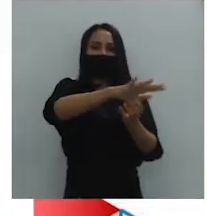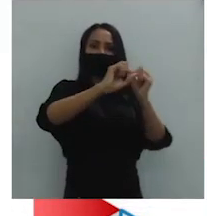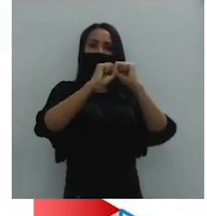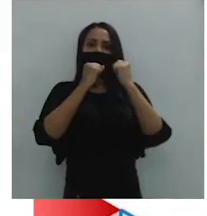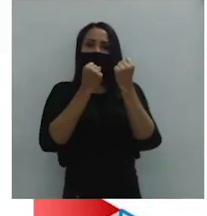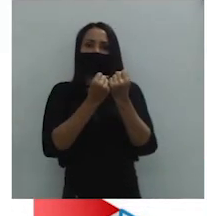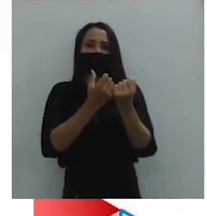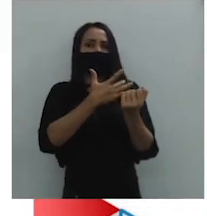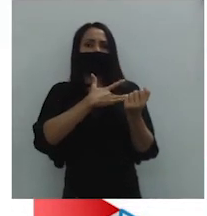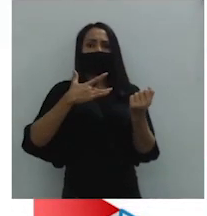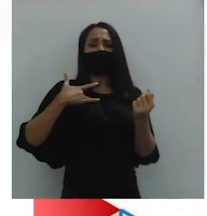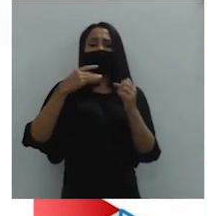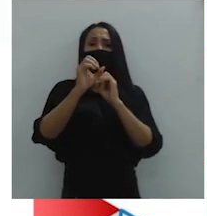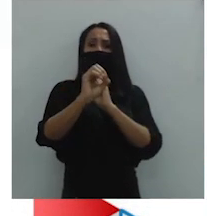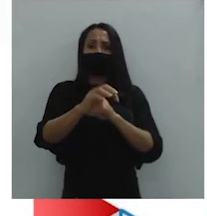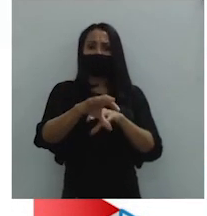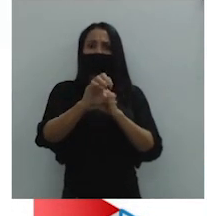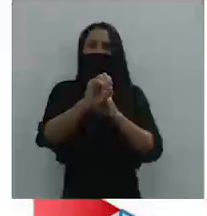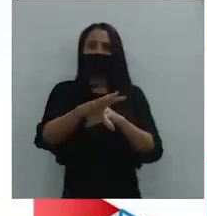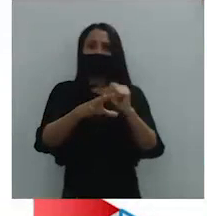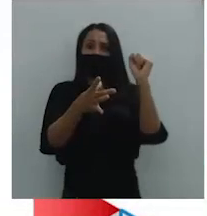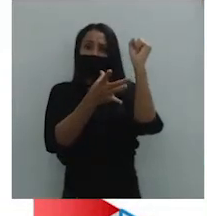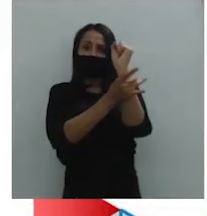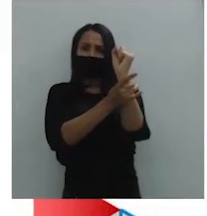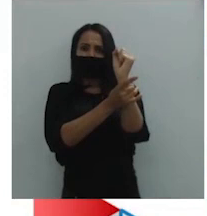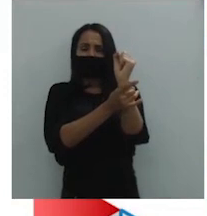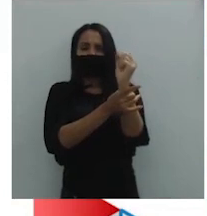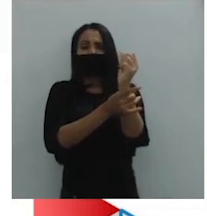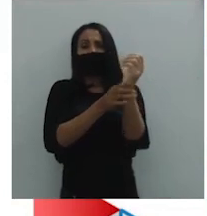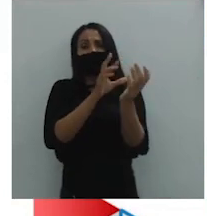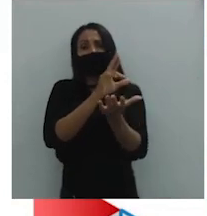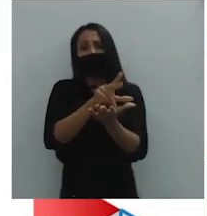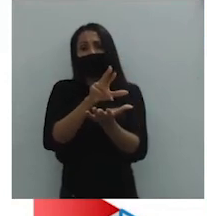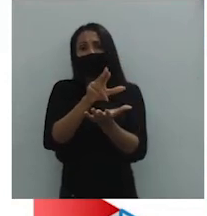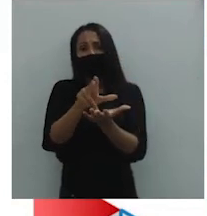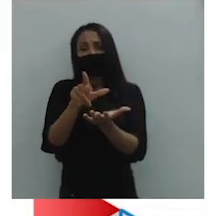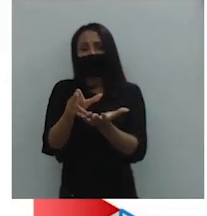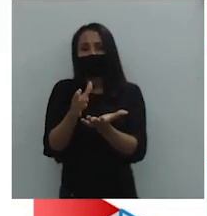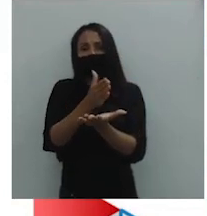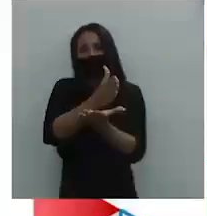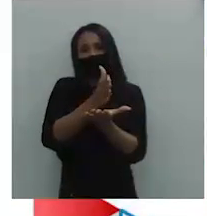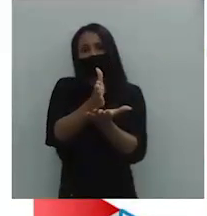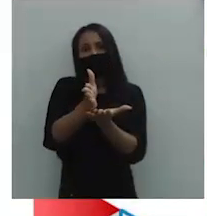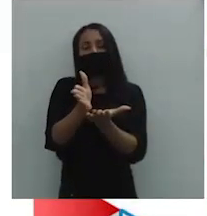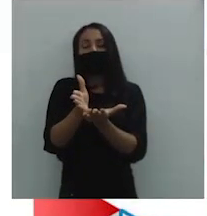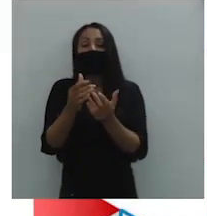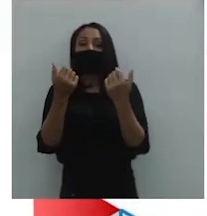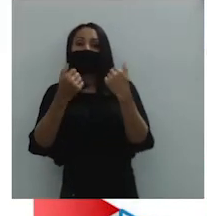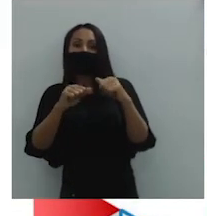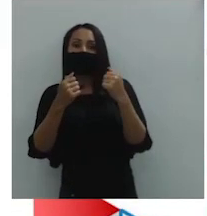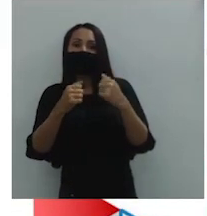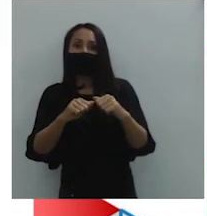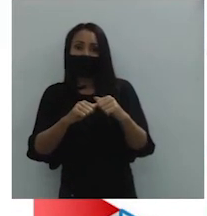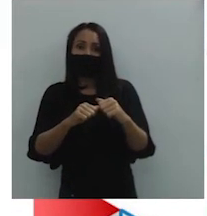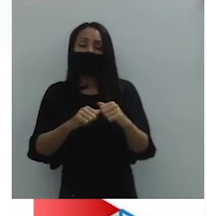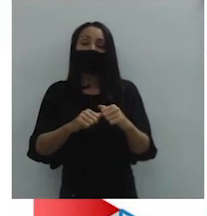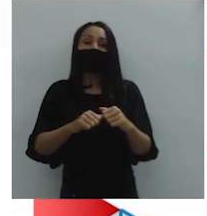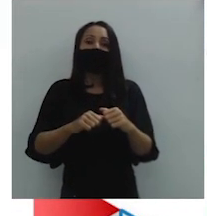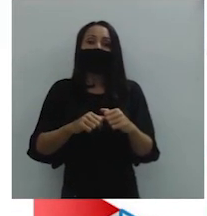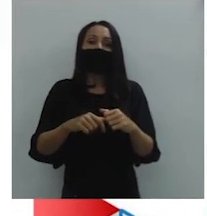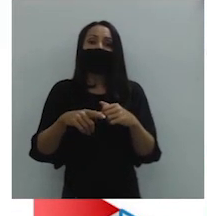como saúde, educação, segurança e outros, para obter êxito, né, é preciso que tais